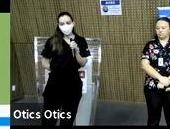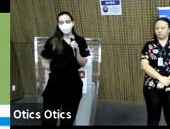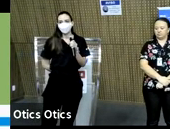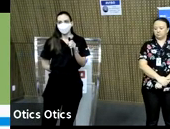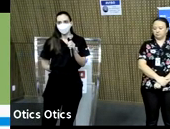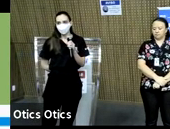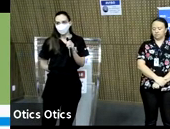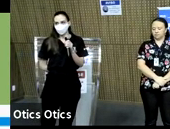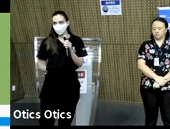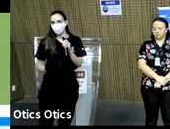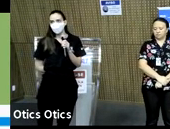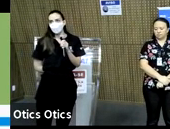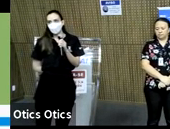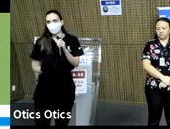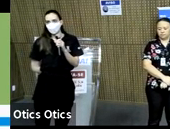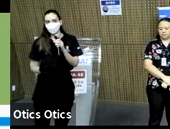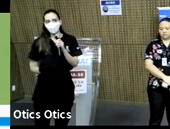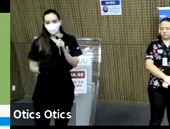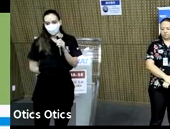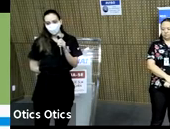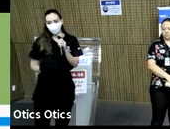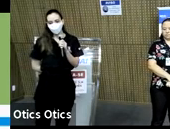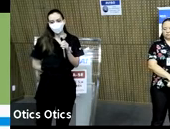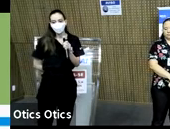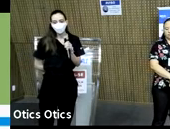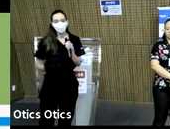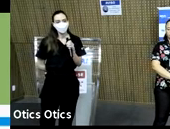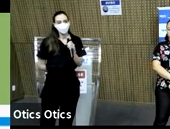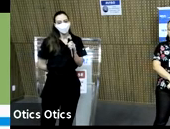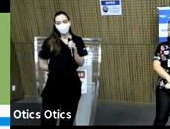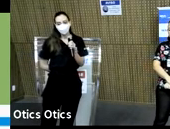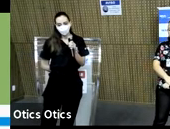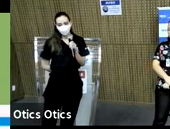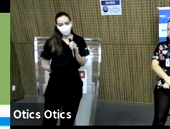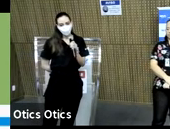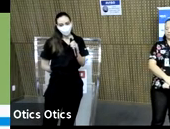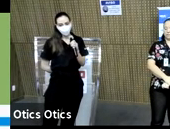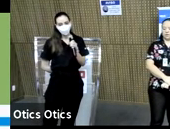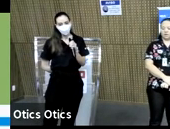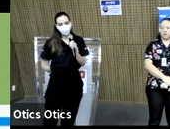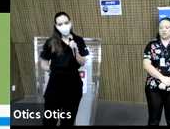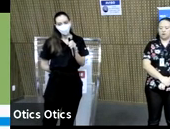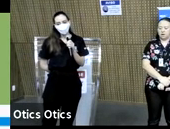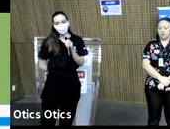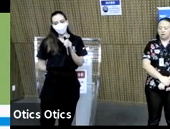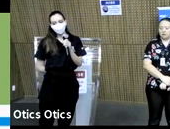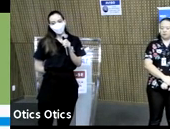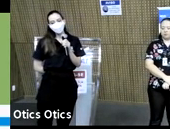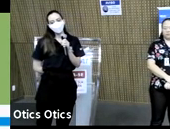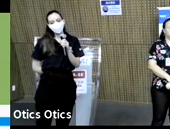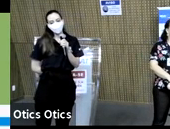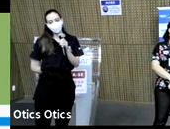curados em 2020, nós não tivemos casos, 2021, 25% desses curados.